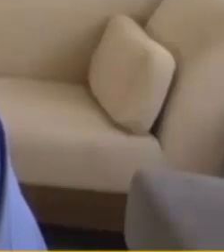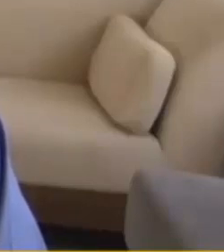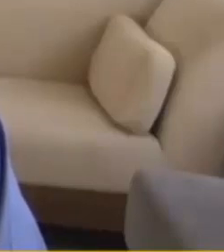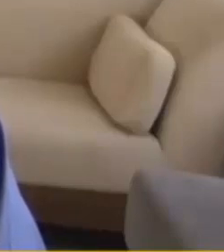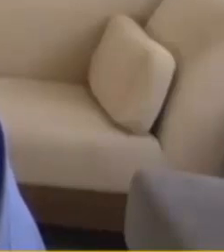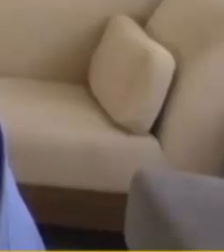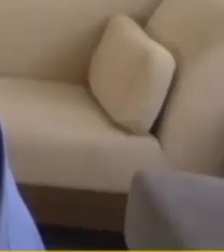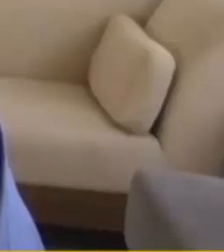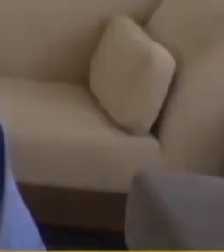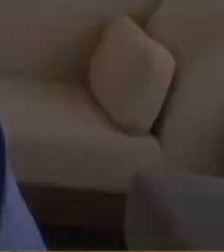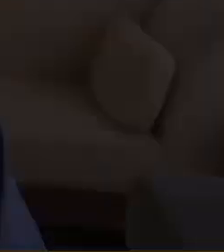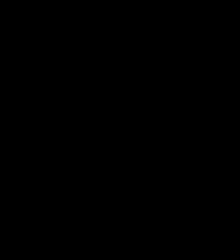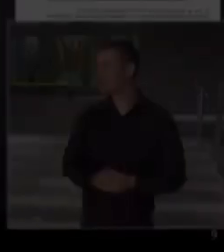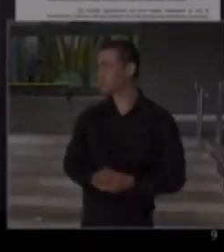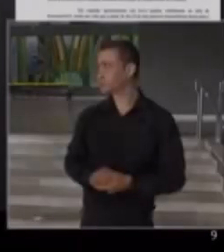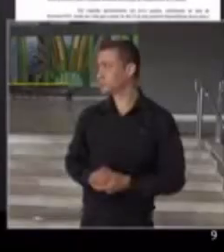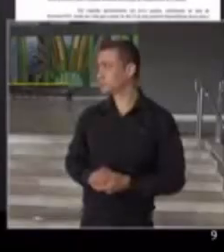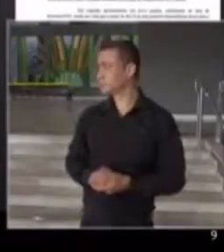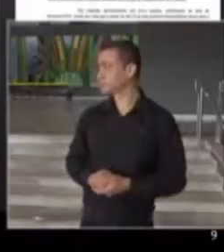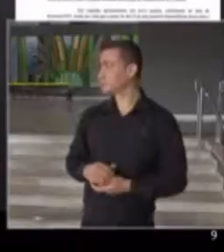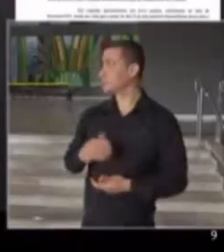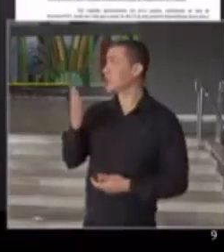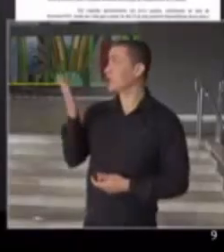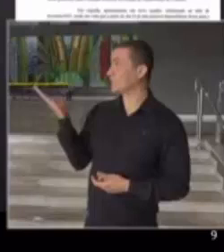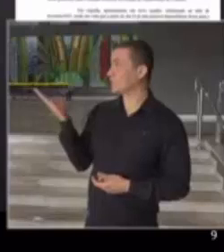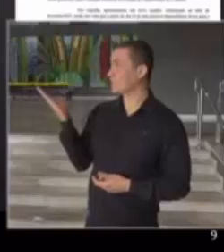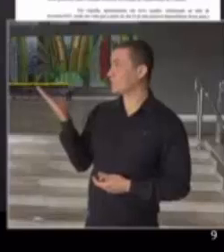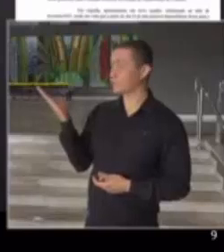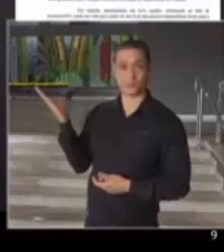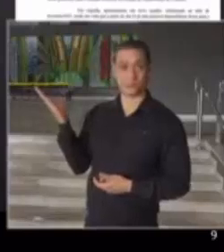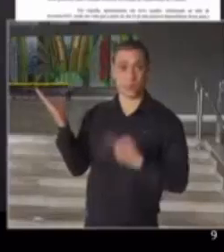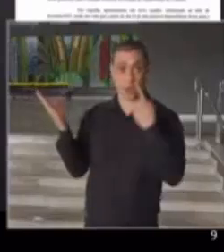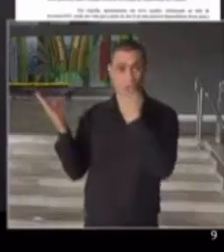Brasil em termos de perdas de vida. E aqui, governador,